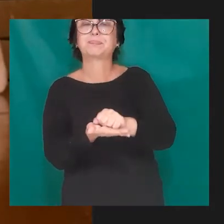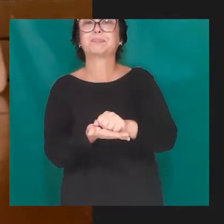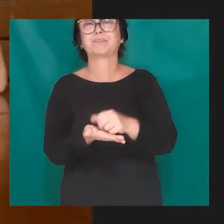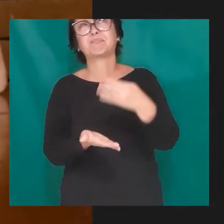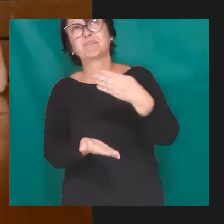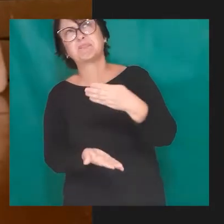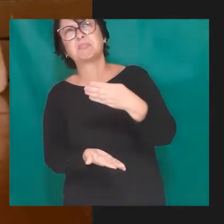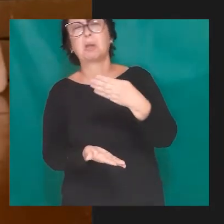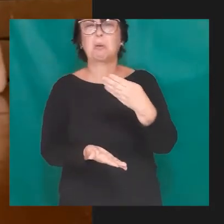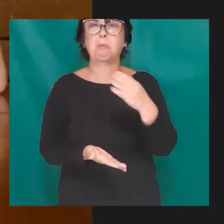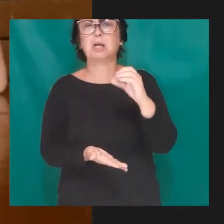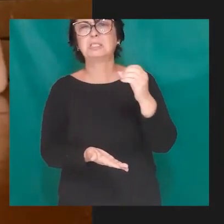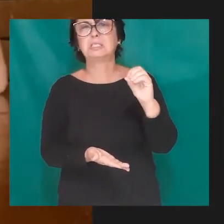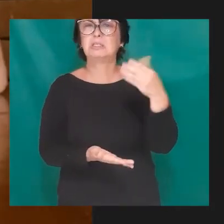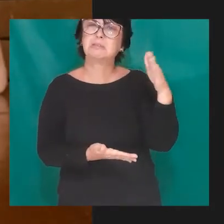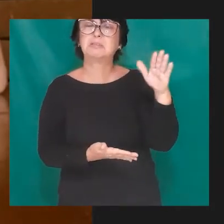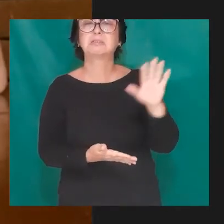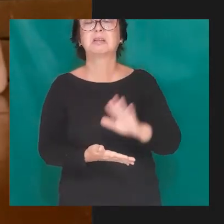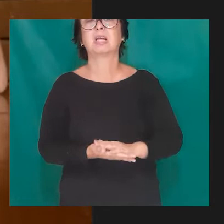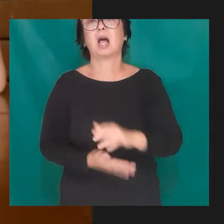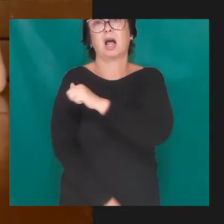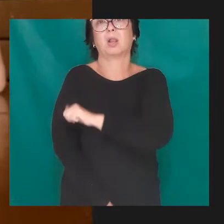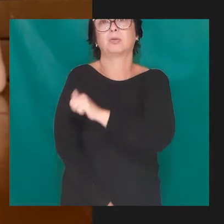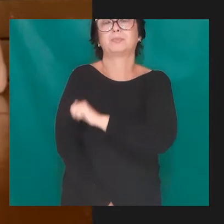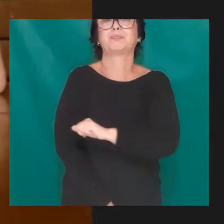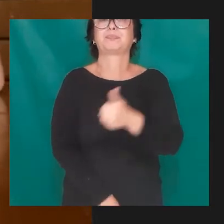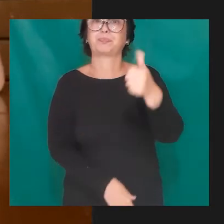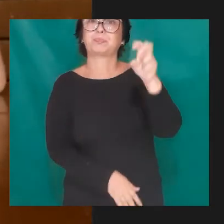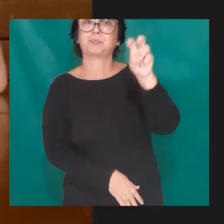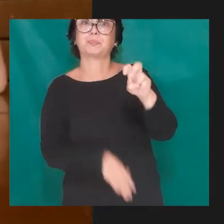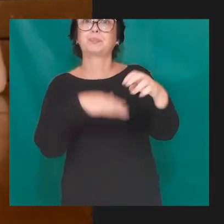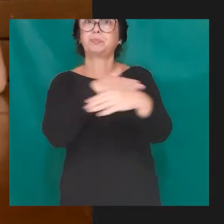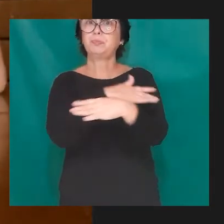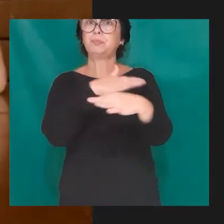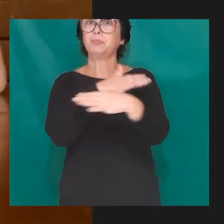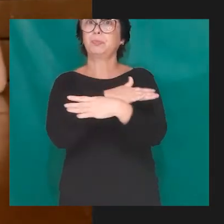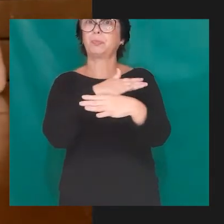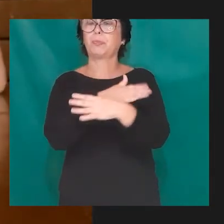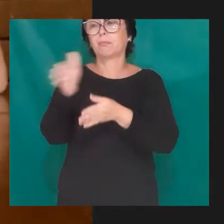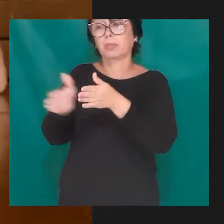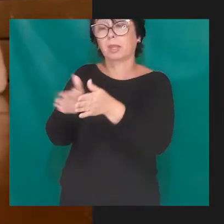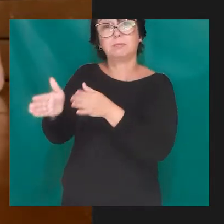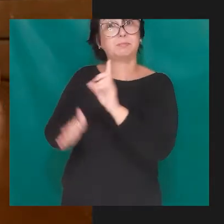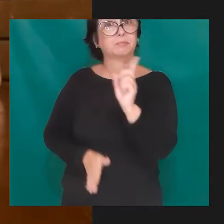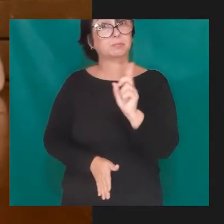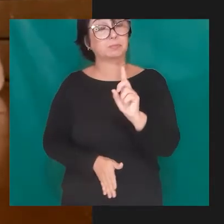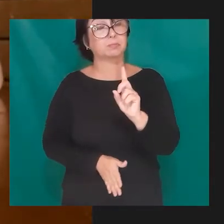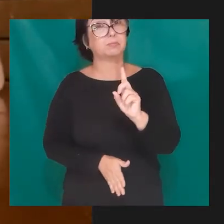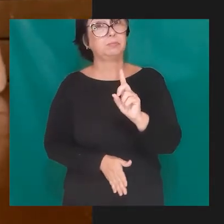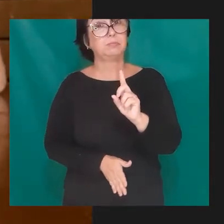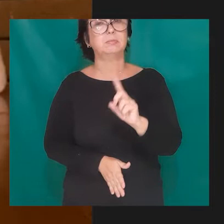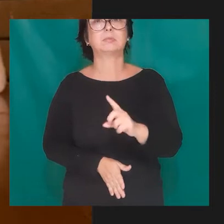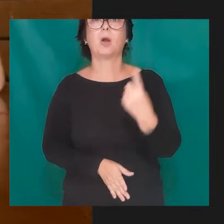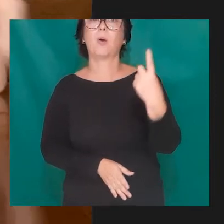escola, 400 e poucos alunos, né? Nessas 15 cidades. Então, nem todos têm acesso à fábrica, a fabricação, porque a fabricação é, é